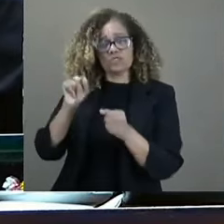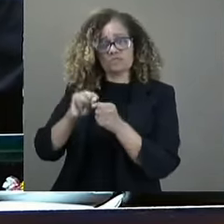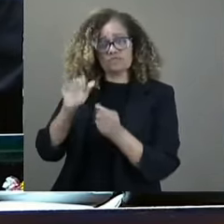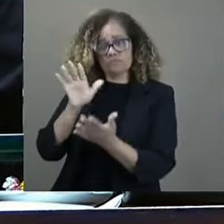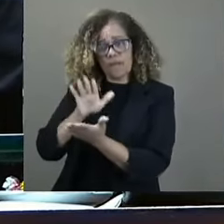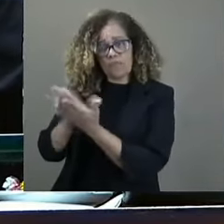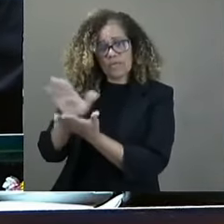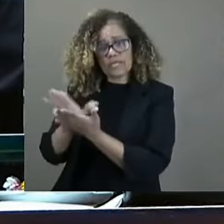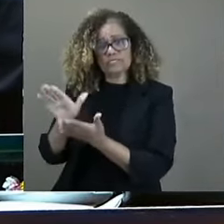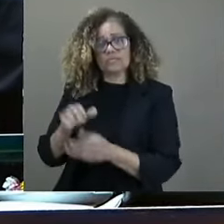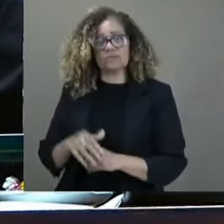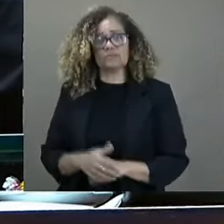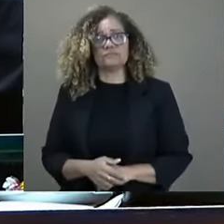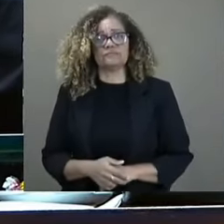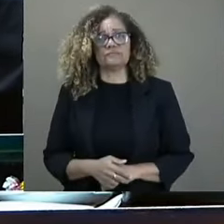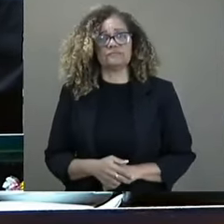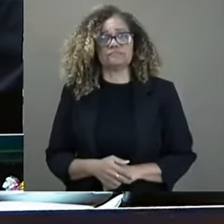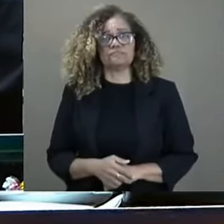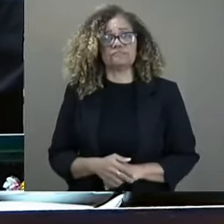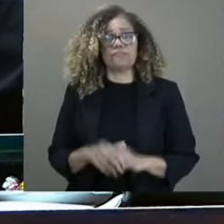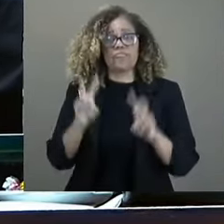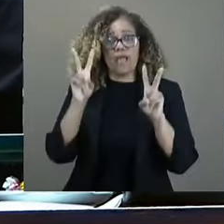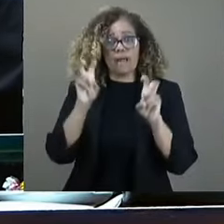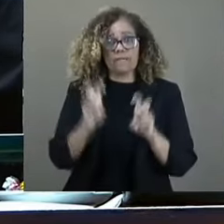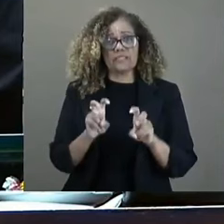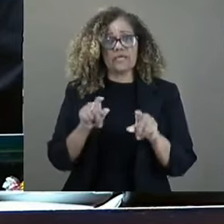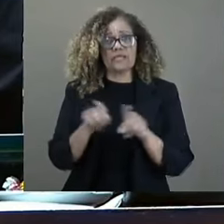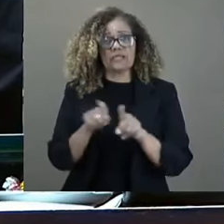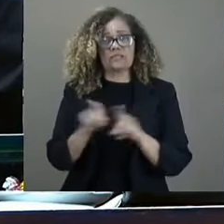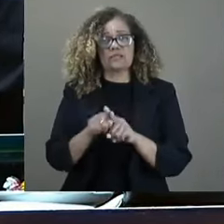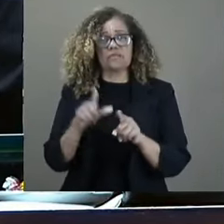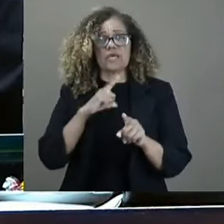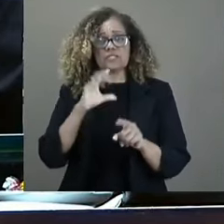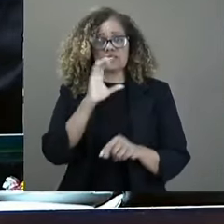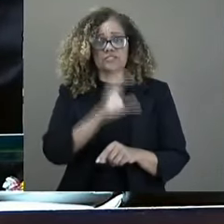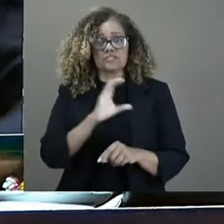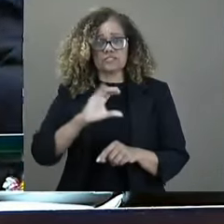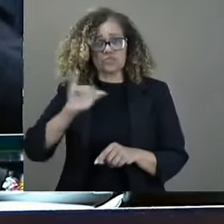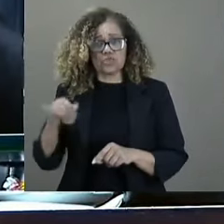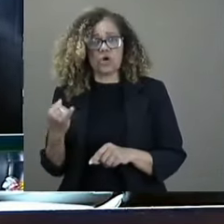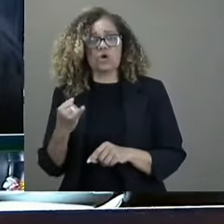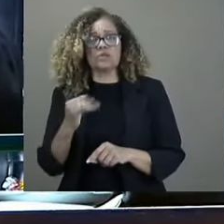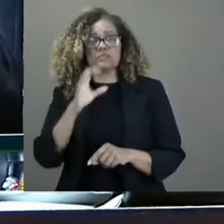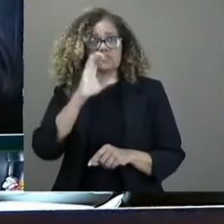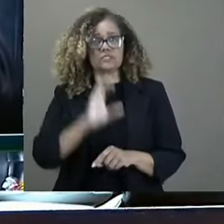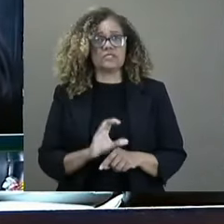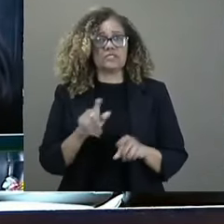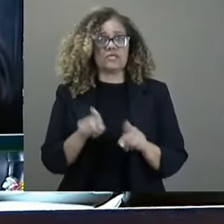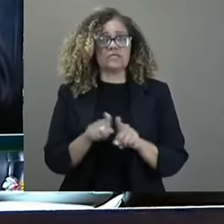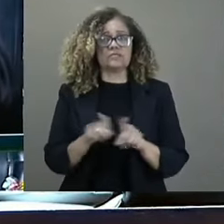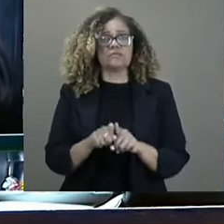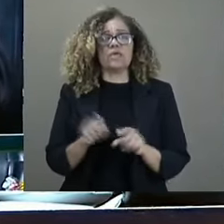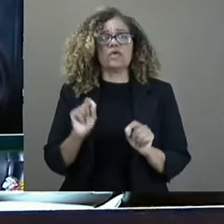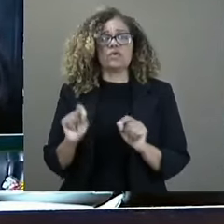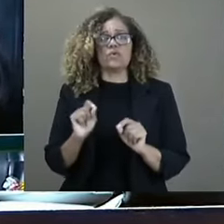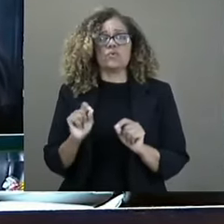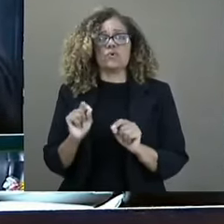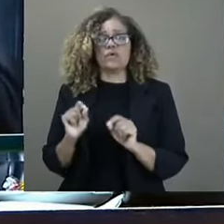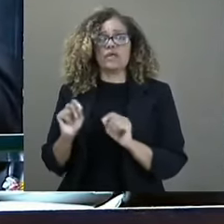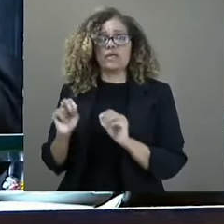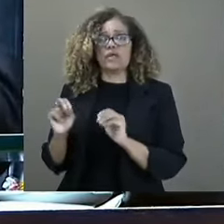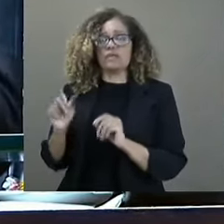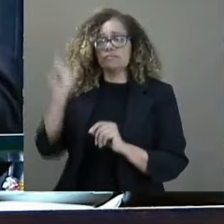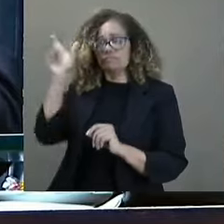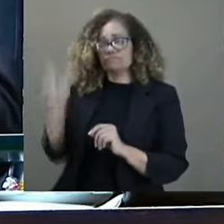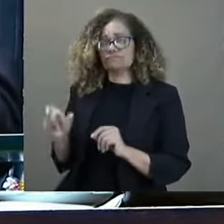pelo povo judeu no nazismo. Palavras do Pacheco. Ele disse ainda: estamos certos de que essa fala equivocada não representa o verdadeiro propósito do